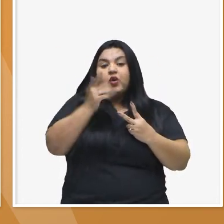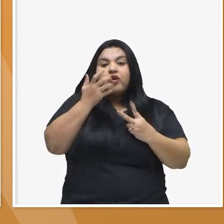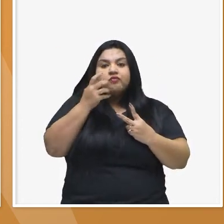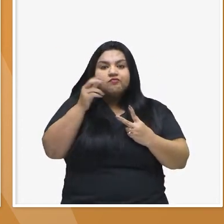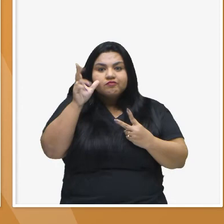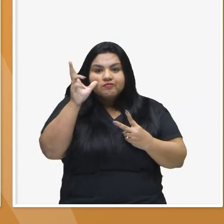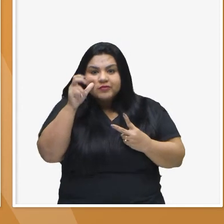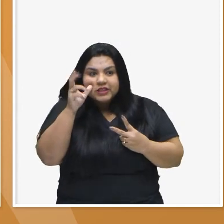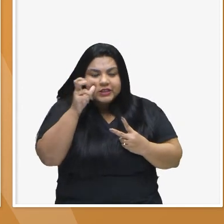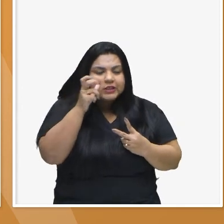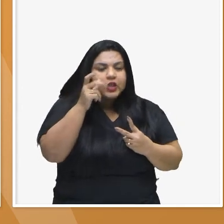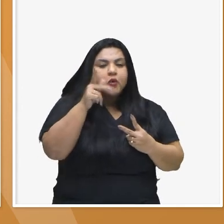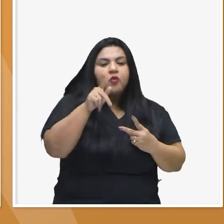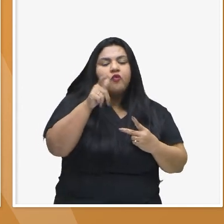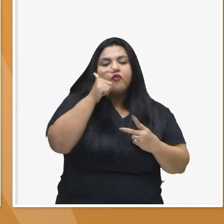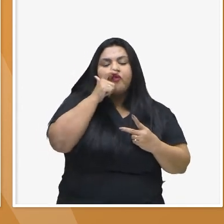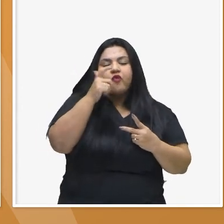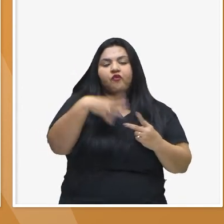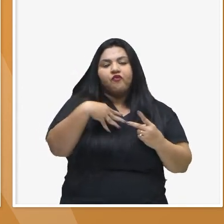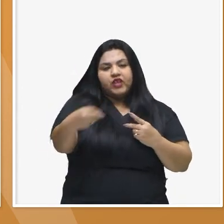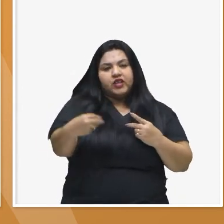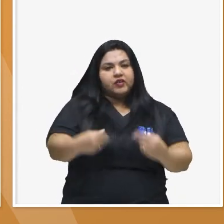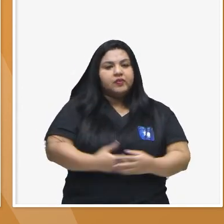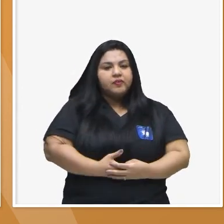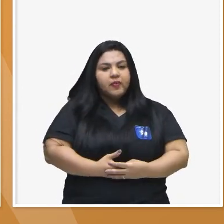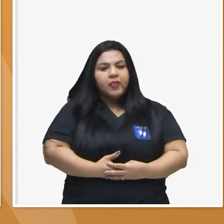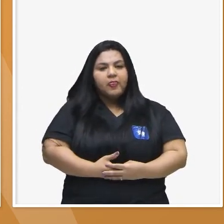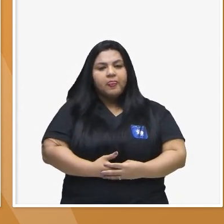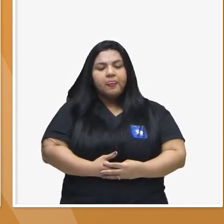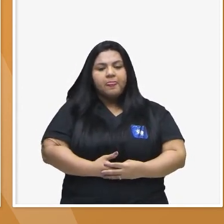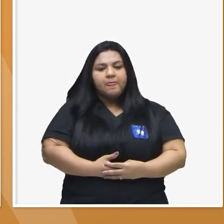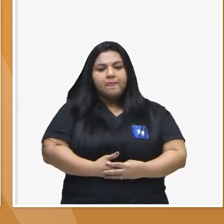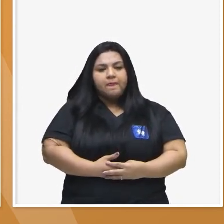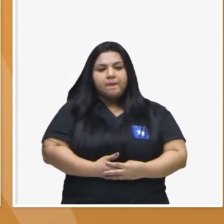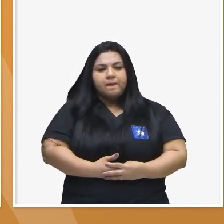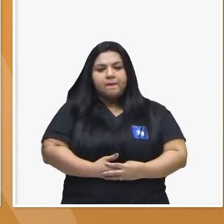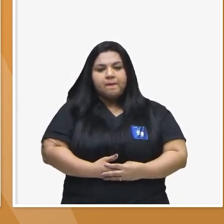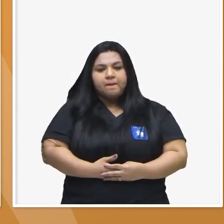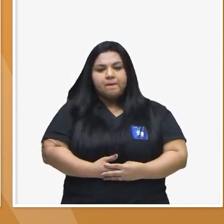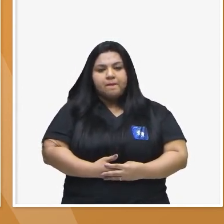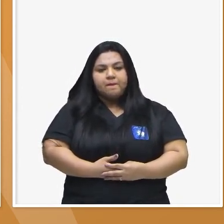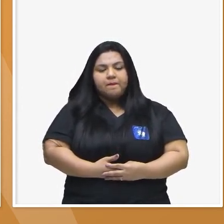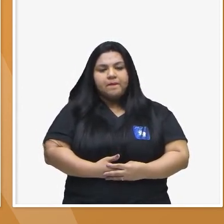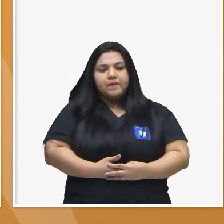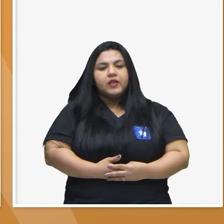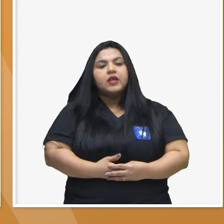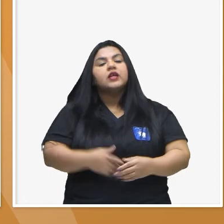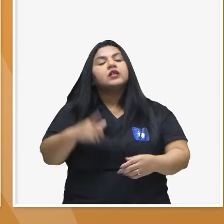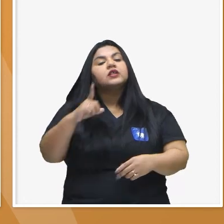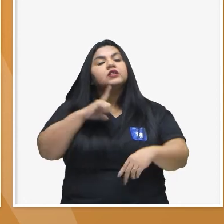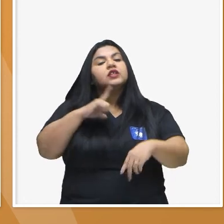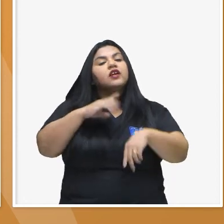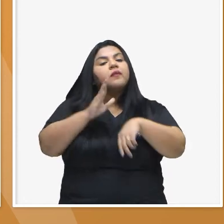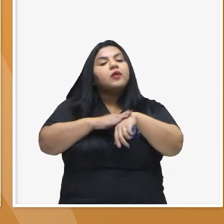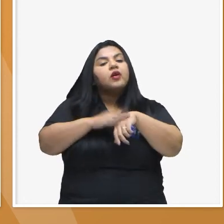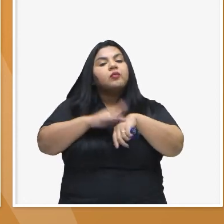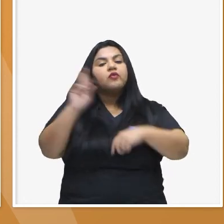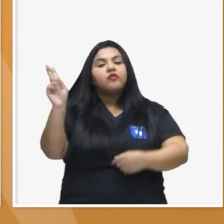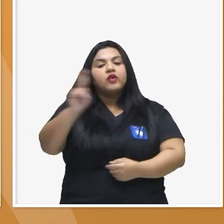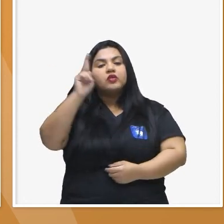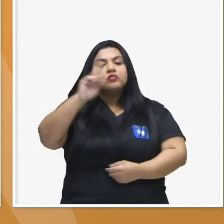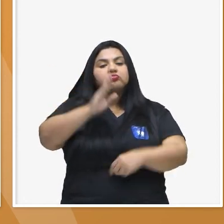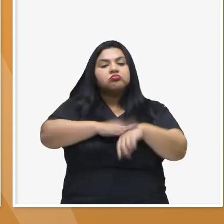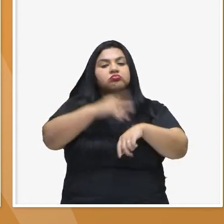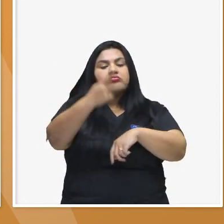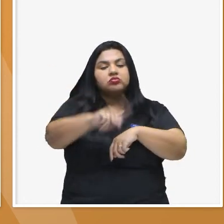percebe o que? Um nada, né, em si ali, muitas vezes. Tem valor por si mesmo. Isso enquanto consciência, né?